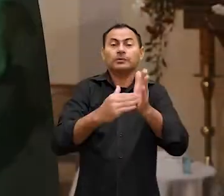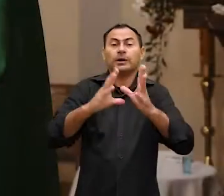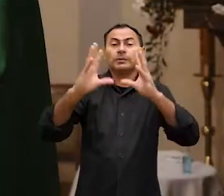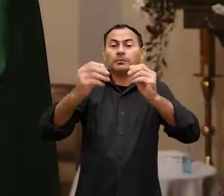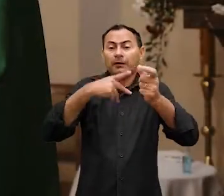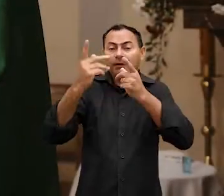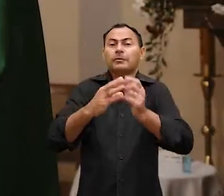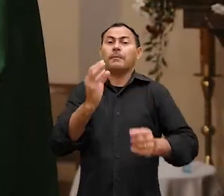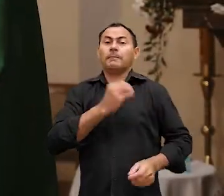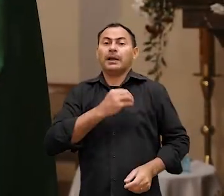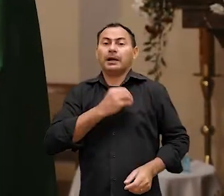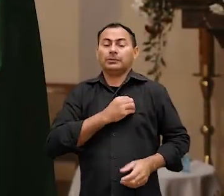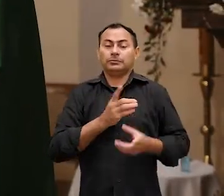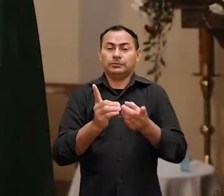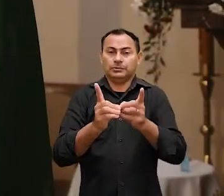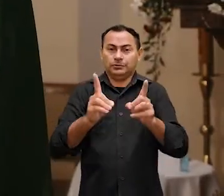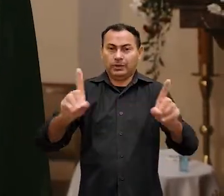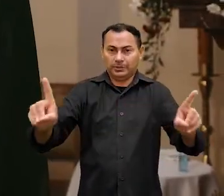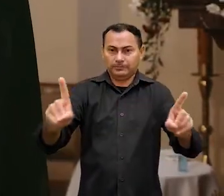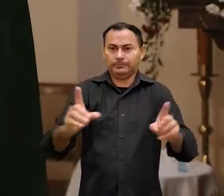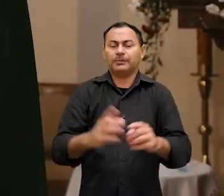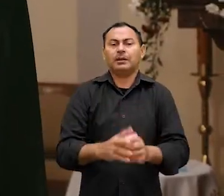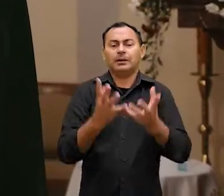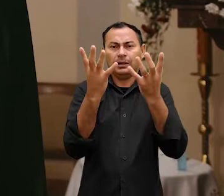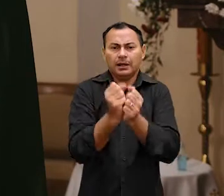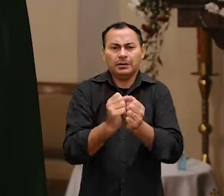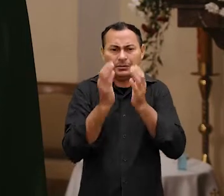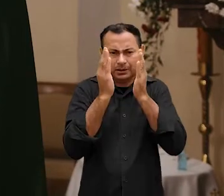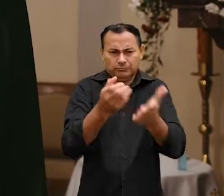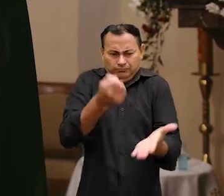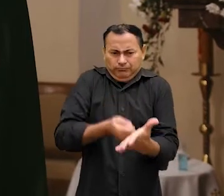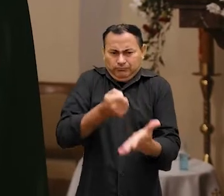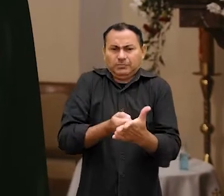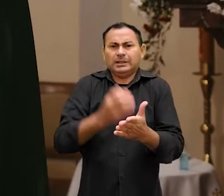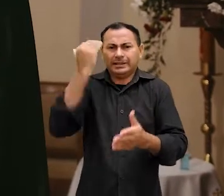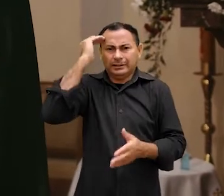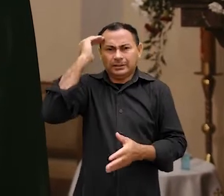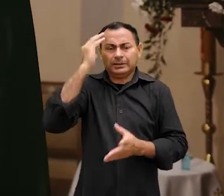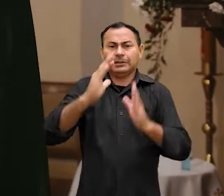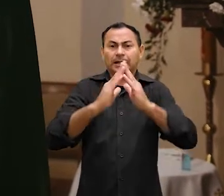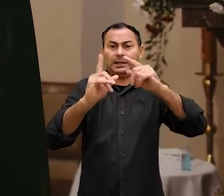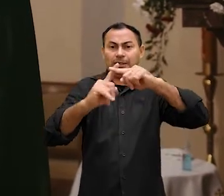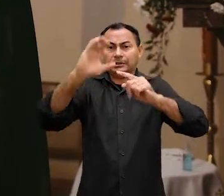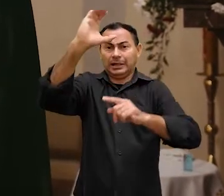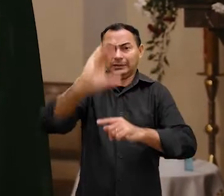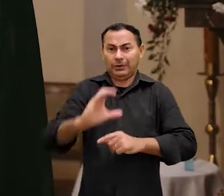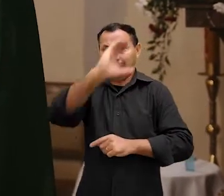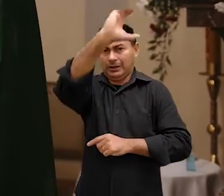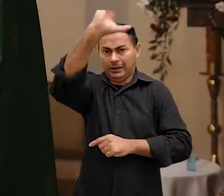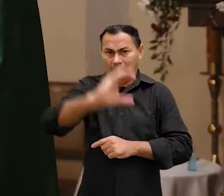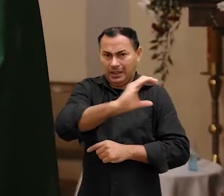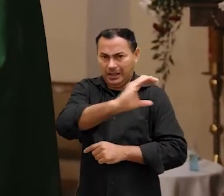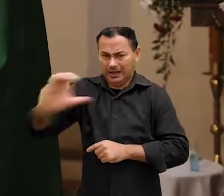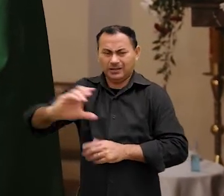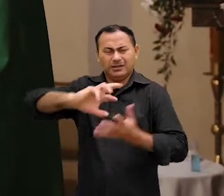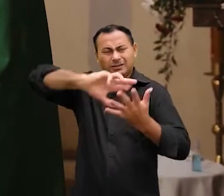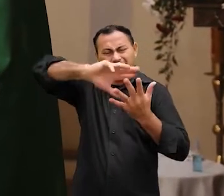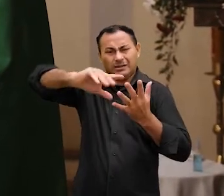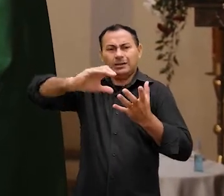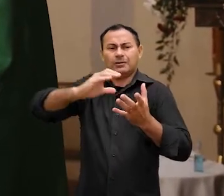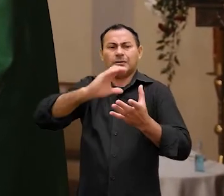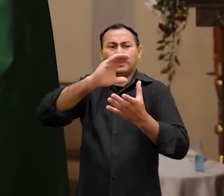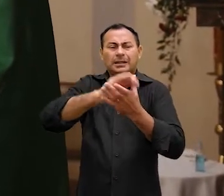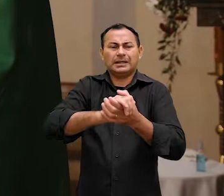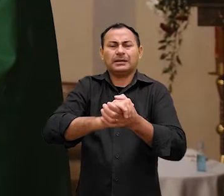falou sobre o pecado do divórcio. Ele adotou a linha dura de interpretação da Igreja Católica. Tínhamos vários casais